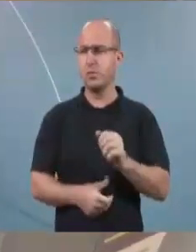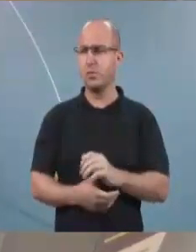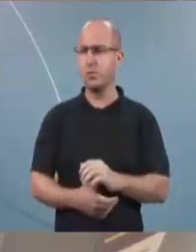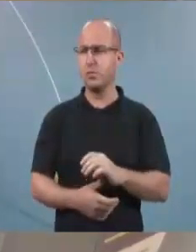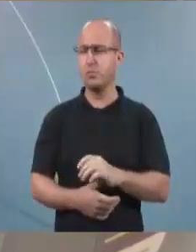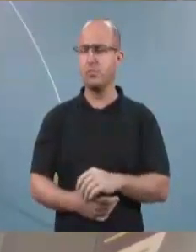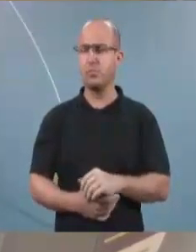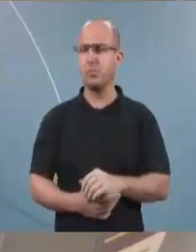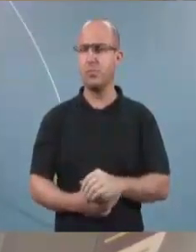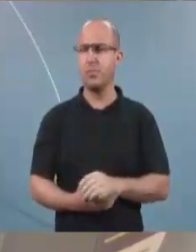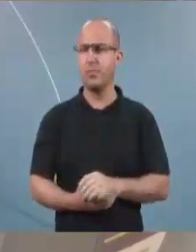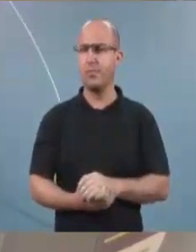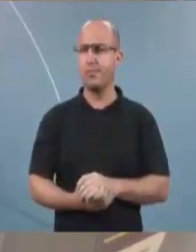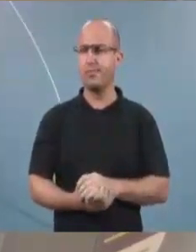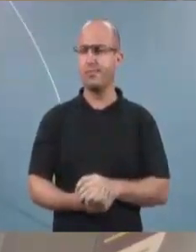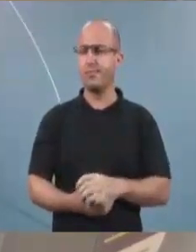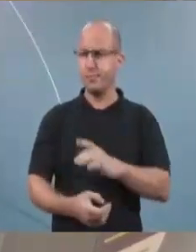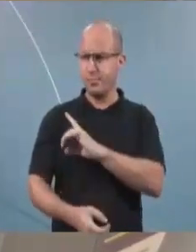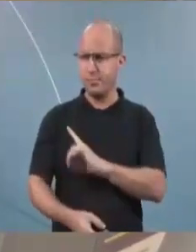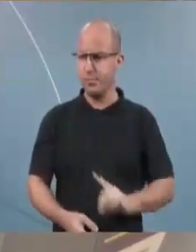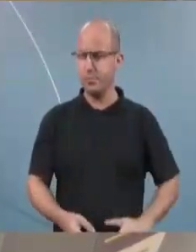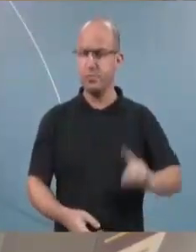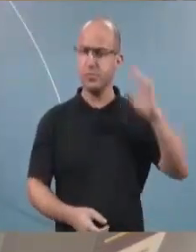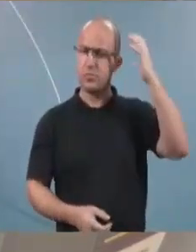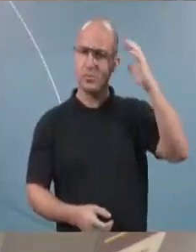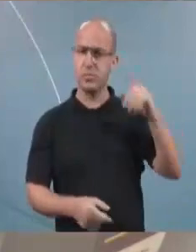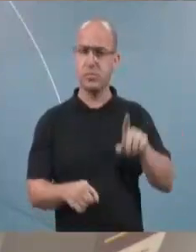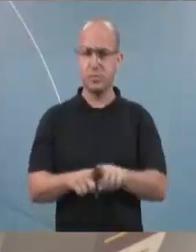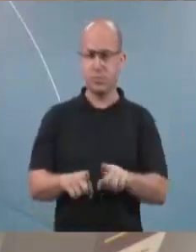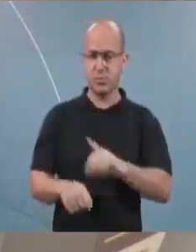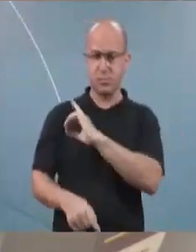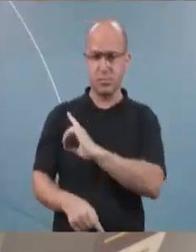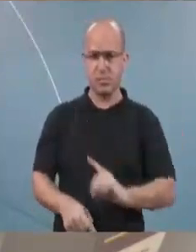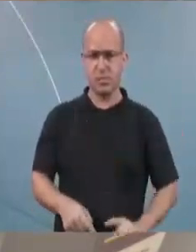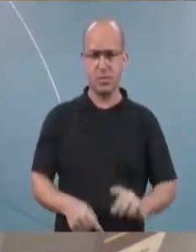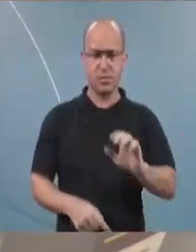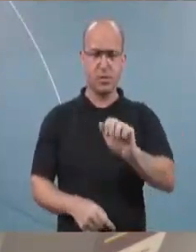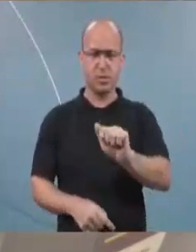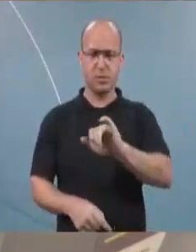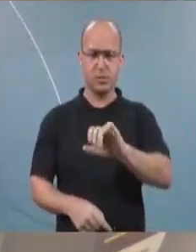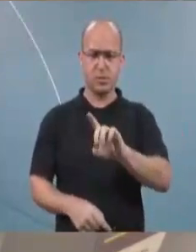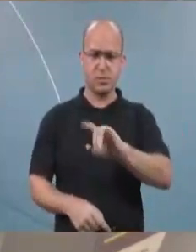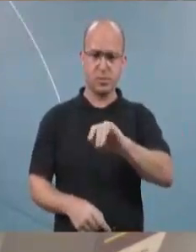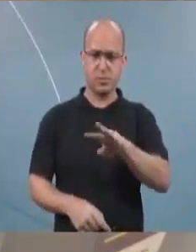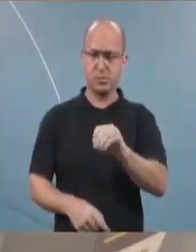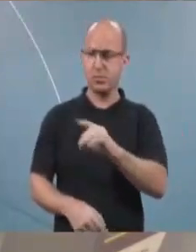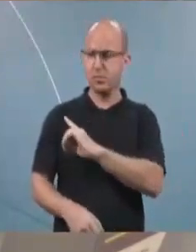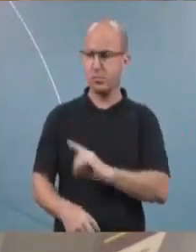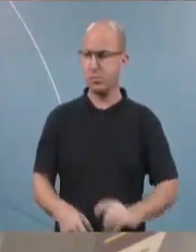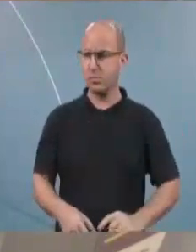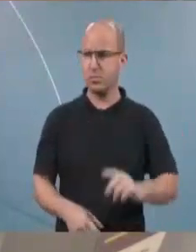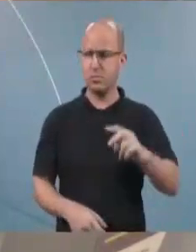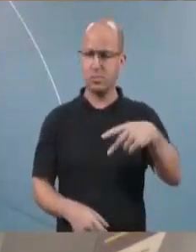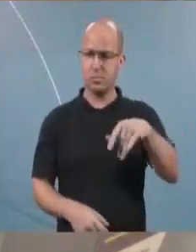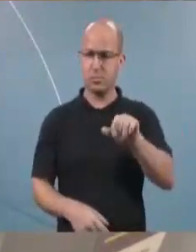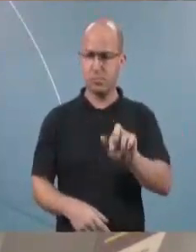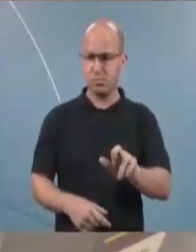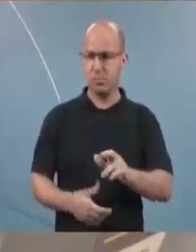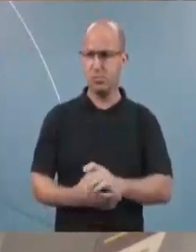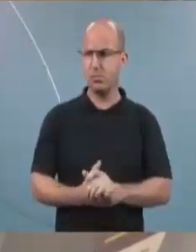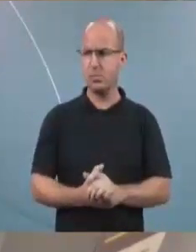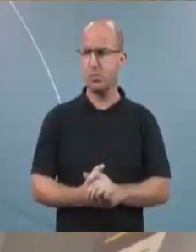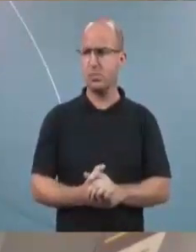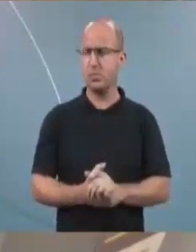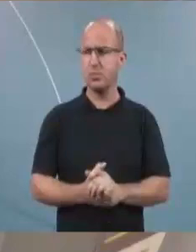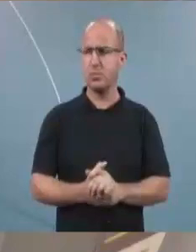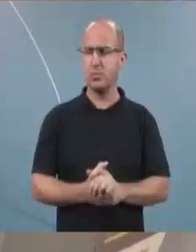adjuto que esteve lá Deputado zoldo esteve lá Deputado n de lá da região o estado